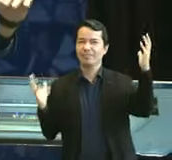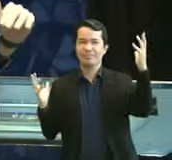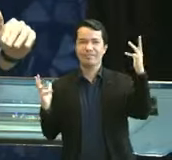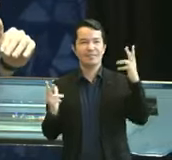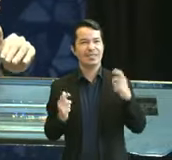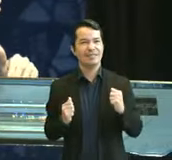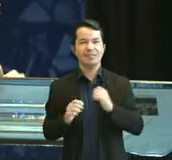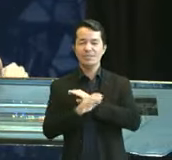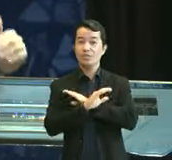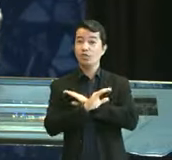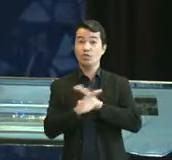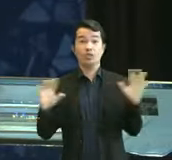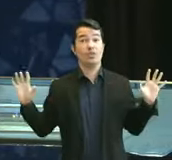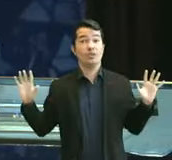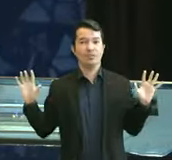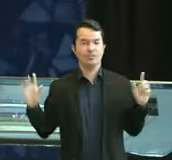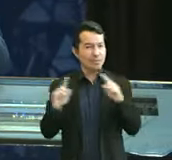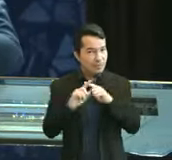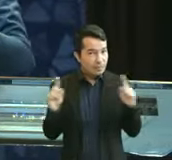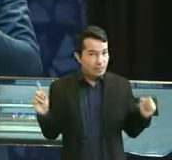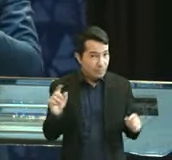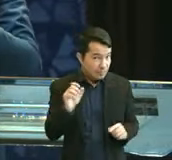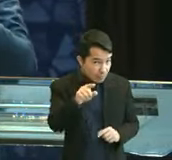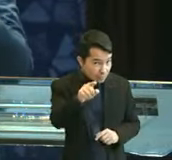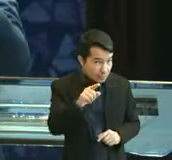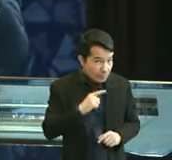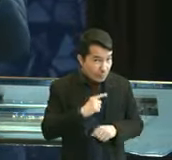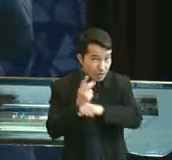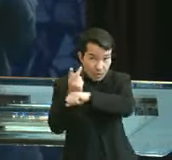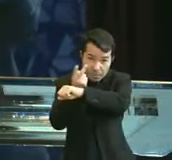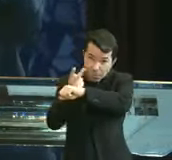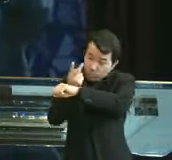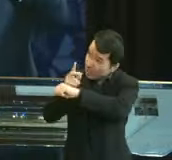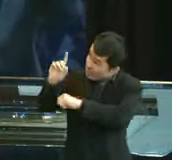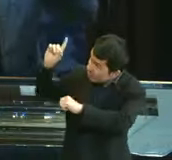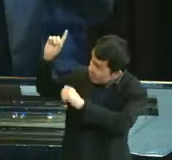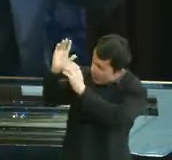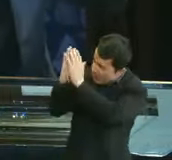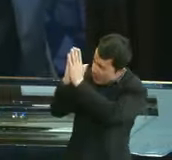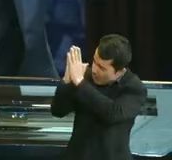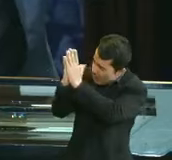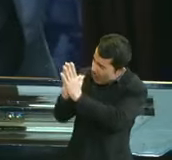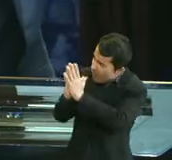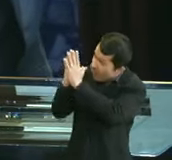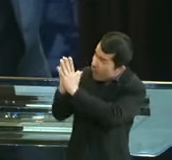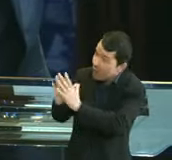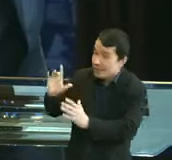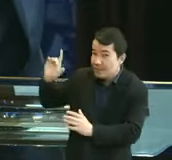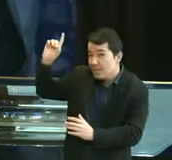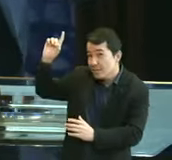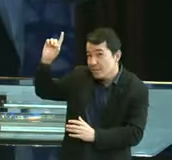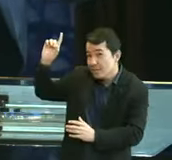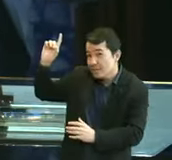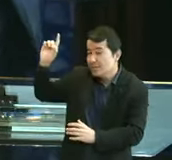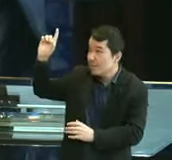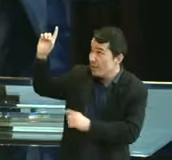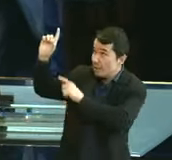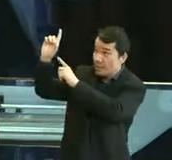têm um coração quebrantado, Ele derrama os seus carismas,